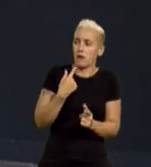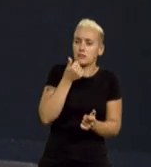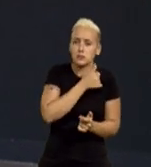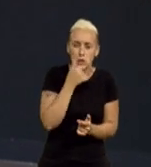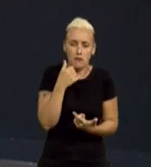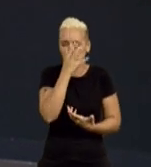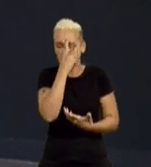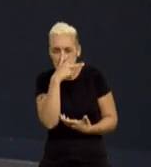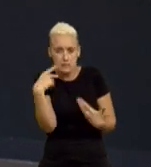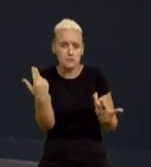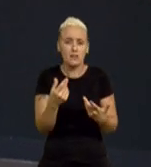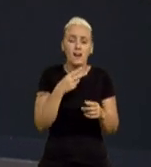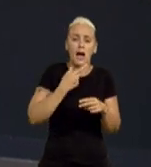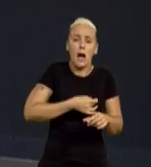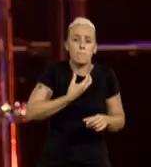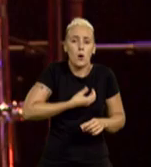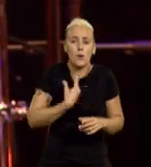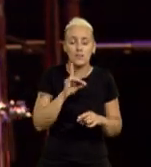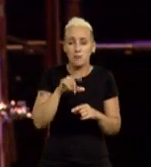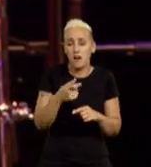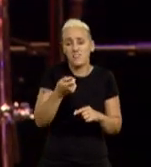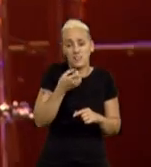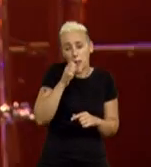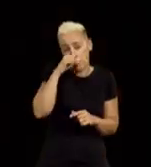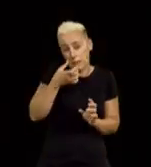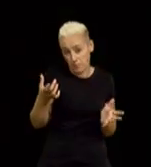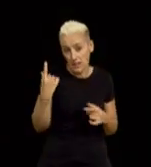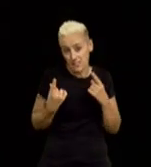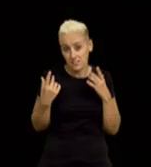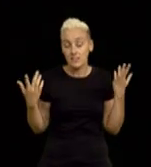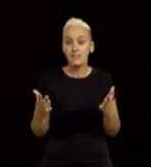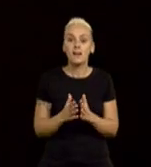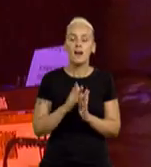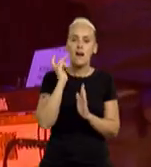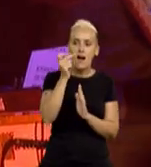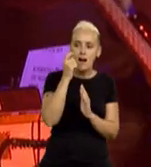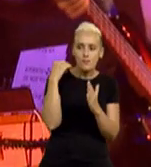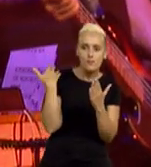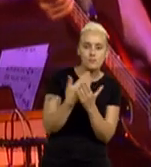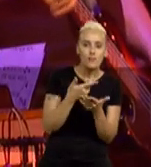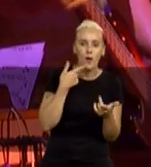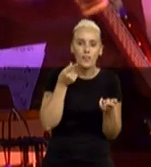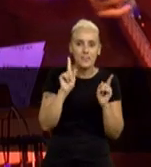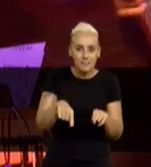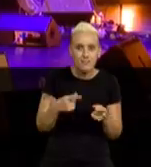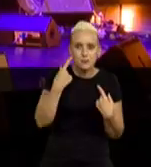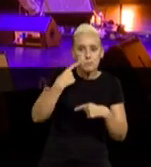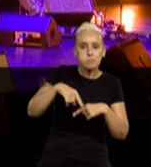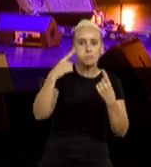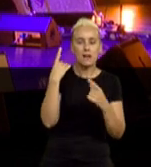romântica e ligeiramente ébria. Passados estes anos todos, juntarmos todos e meter a coisa de pé, ainda por cima reformulando algumas